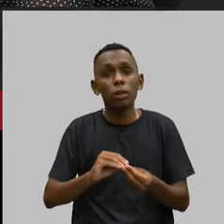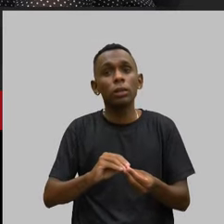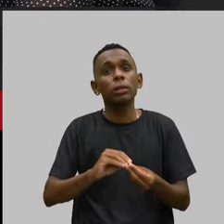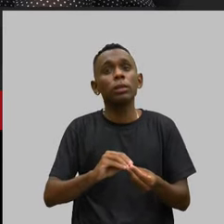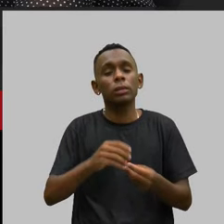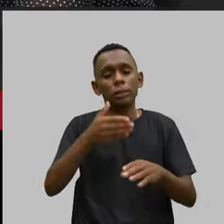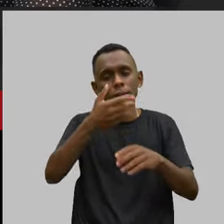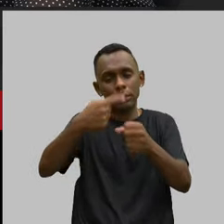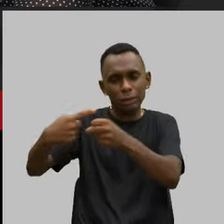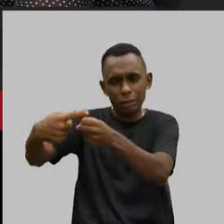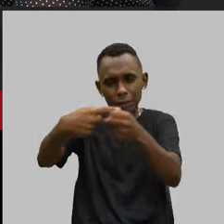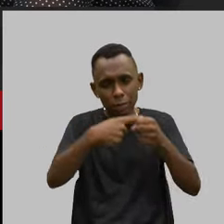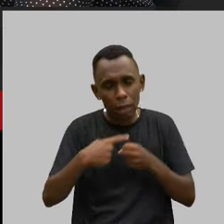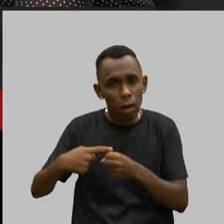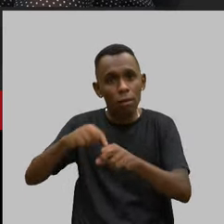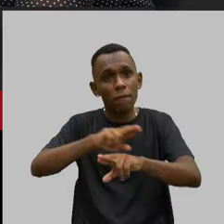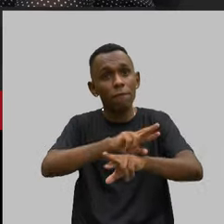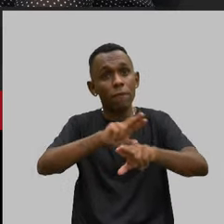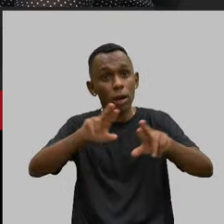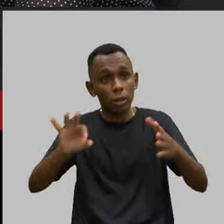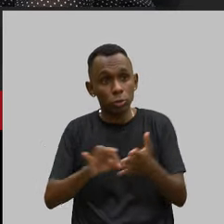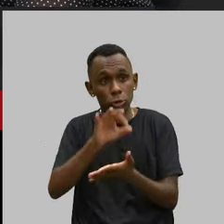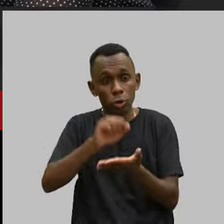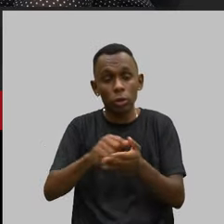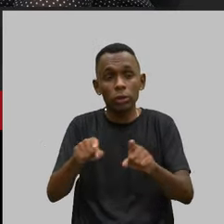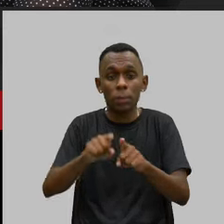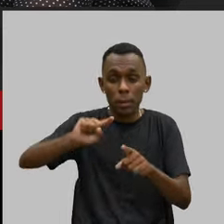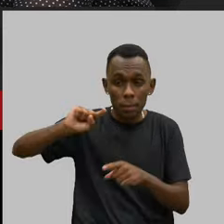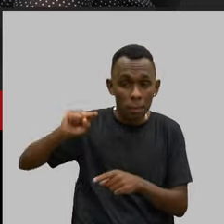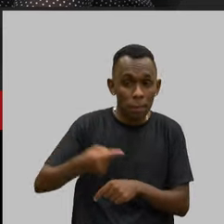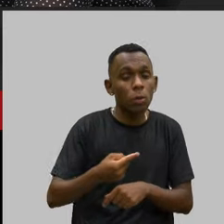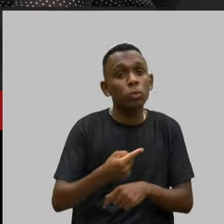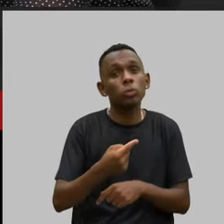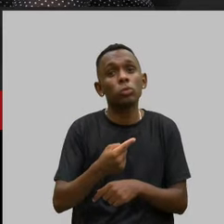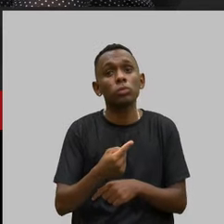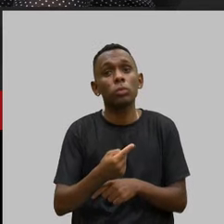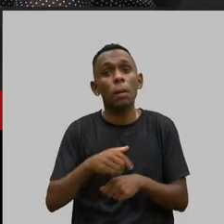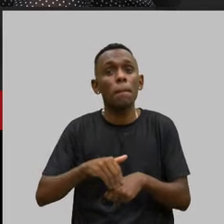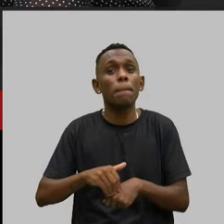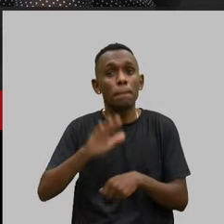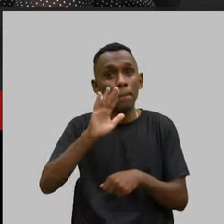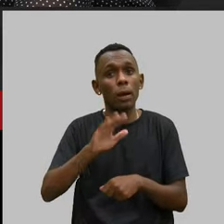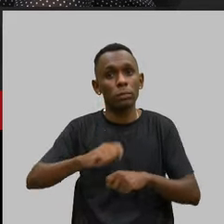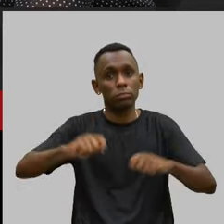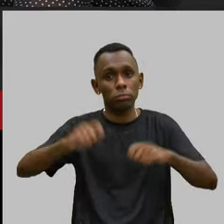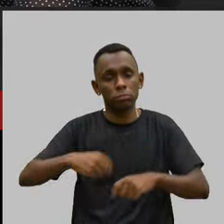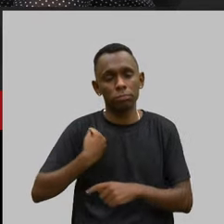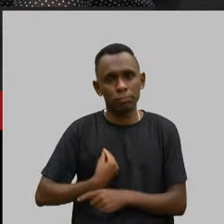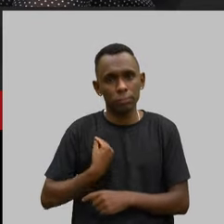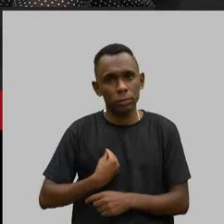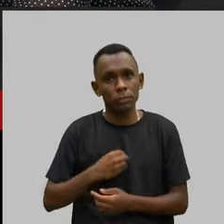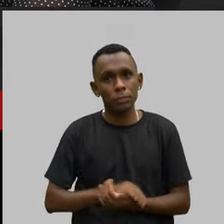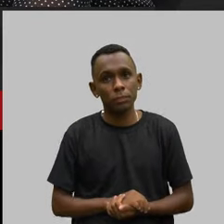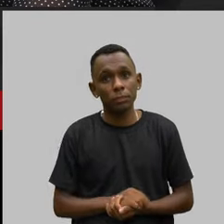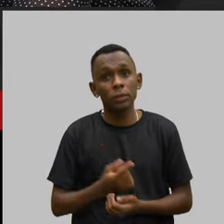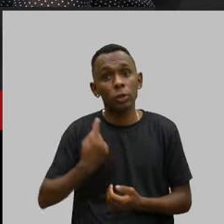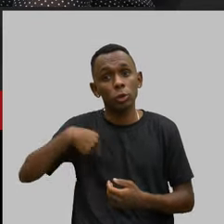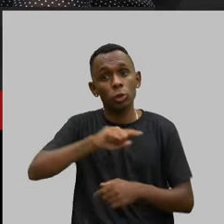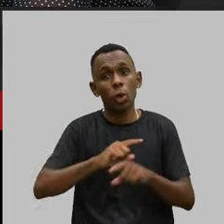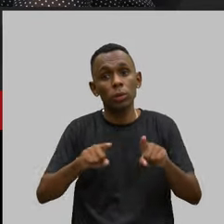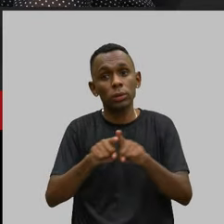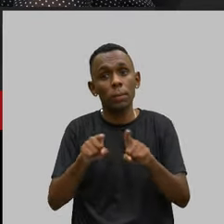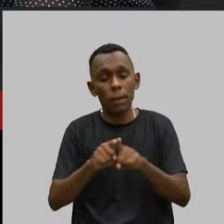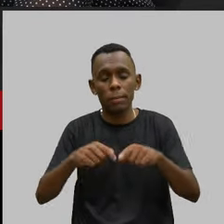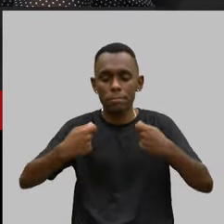svs credenciadas e mais de 1328 svs aptas a funcionar a gente também entende que a